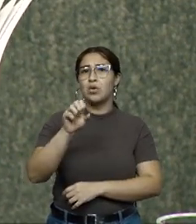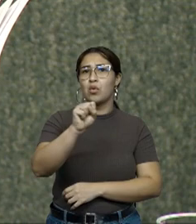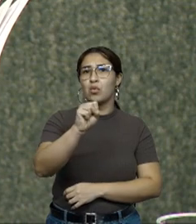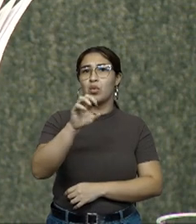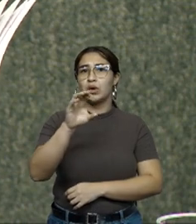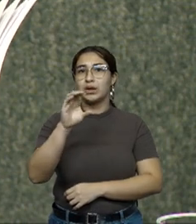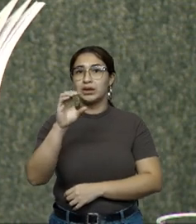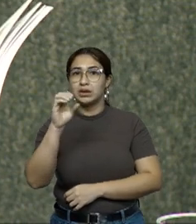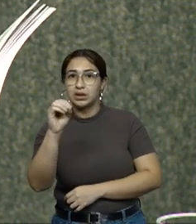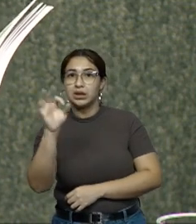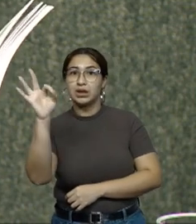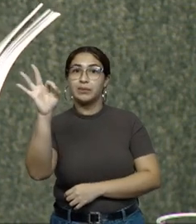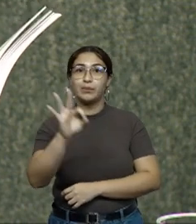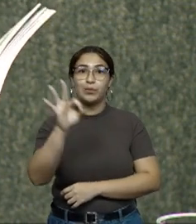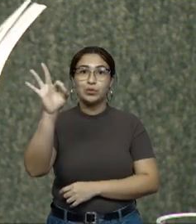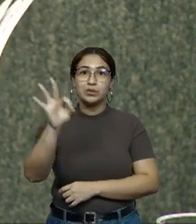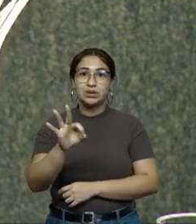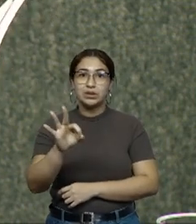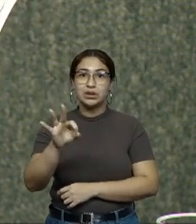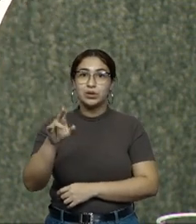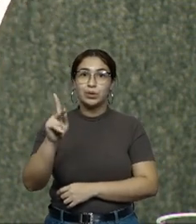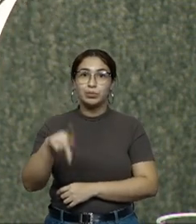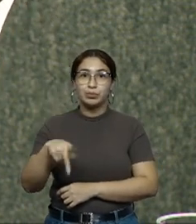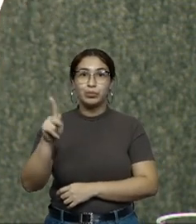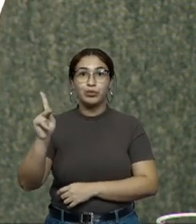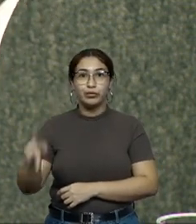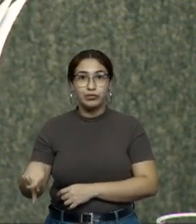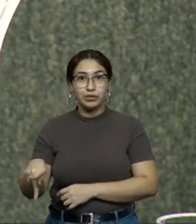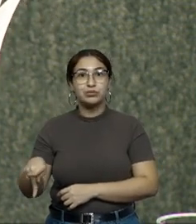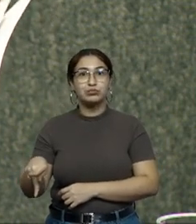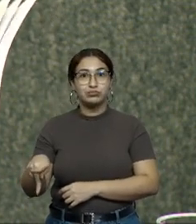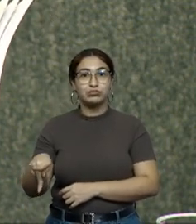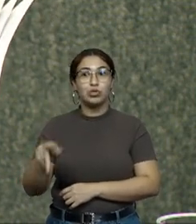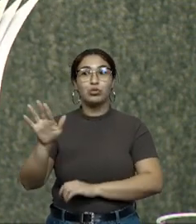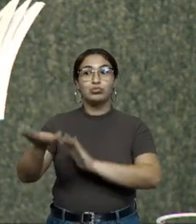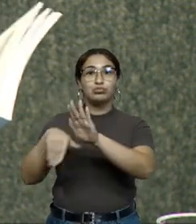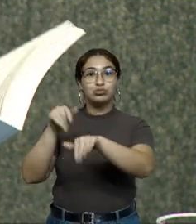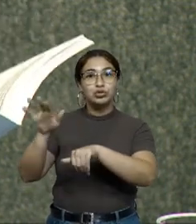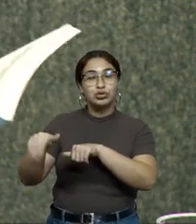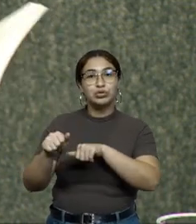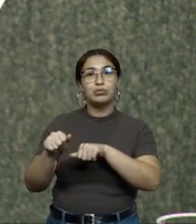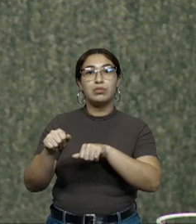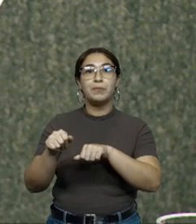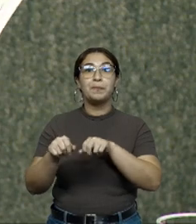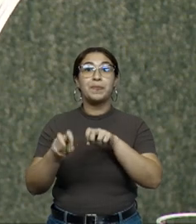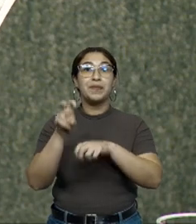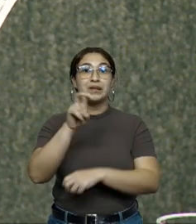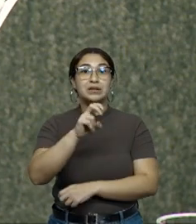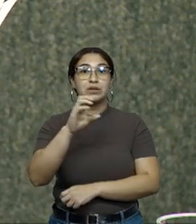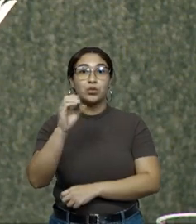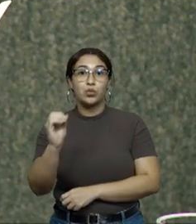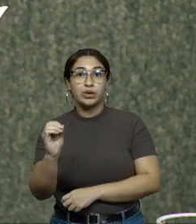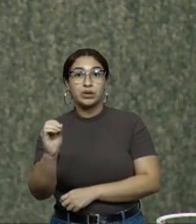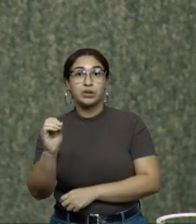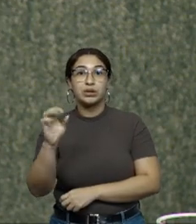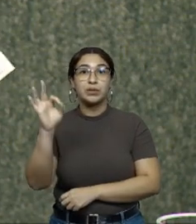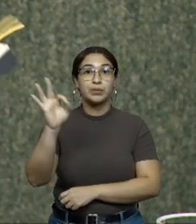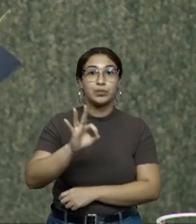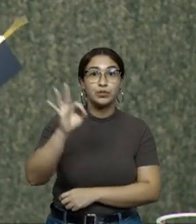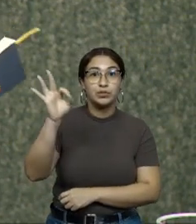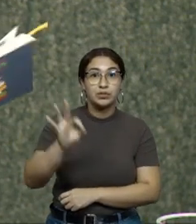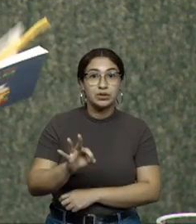oitenta por cento dos profissionais do magistério e cinquenta por cento dos profissionais